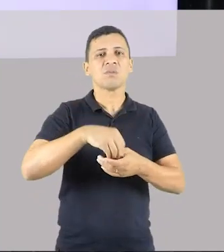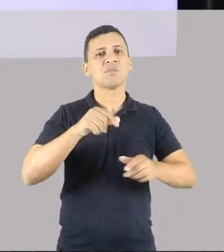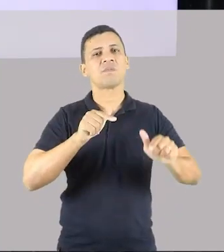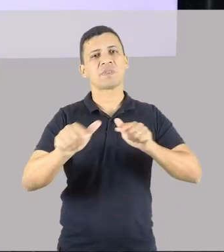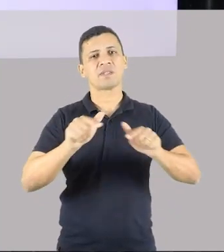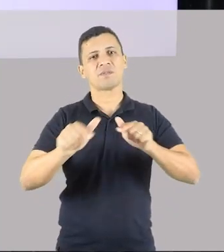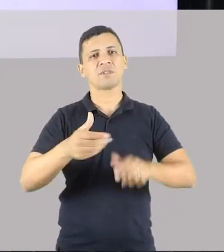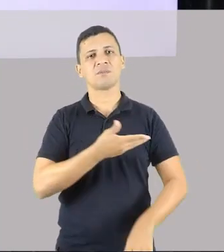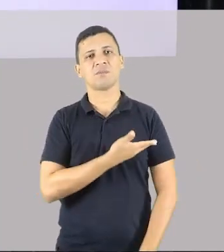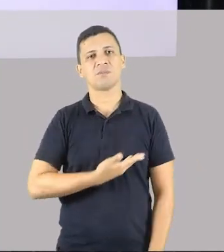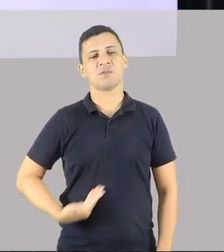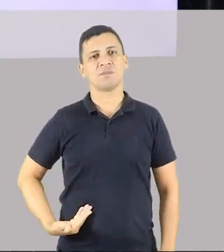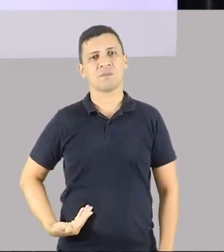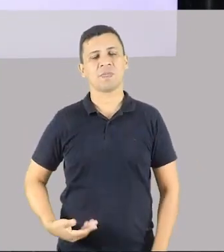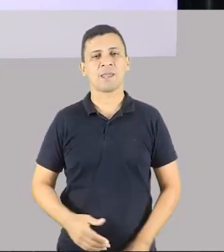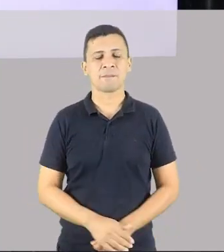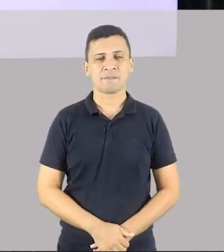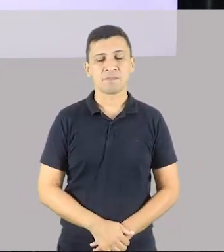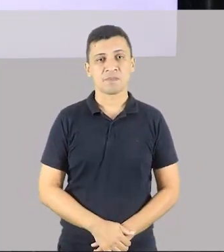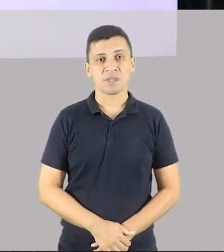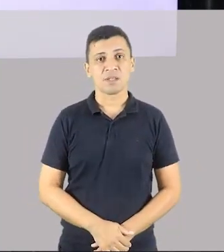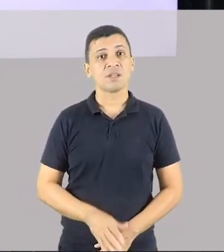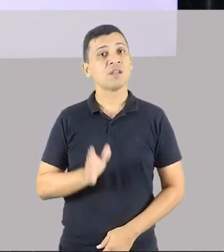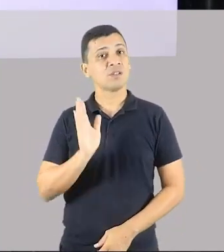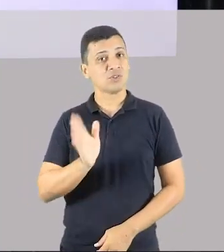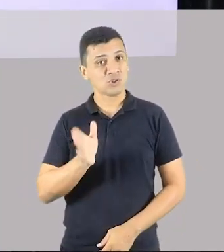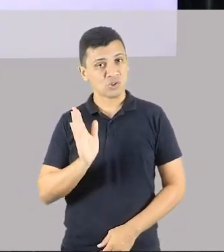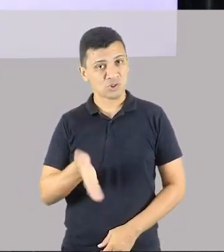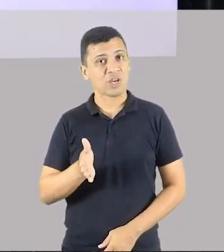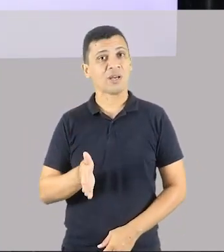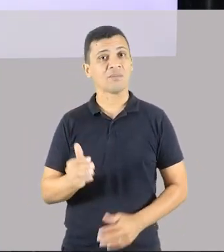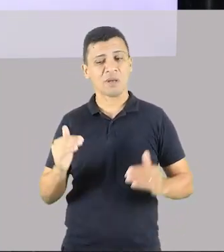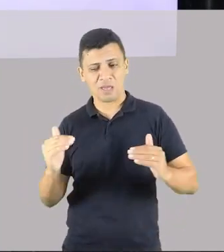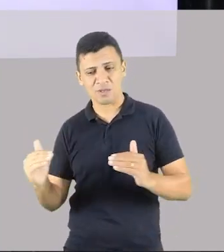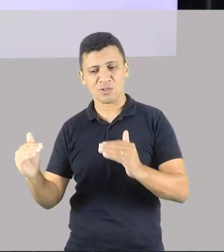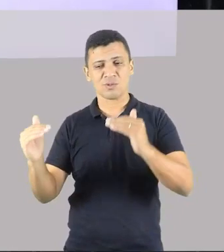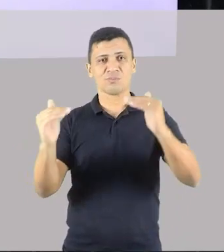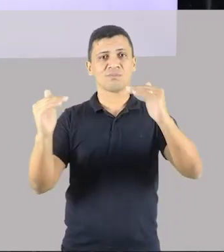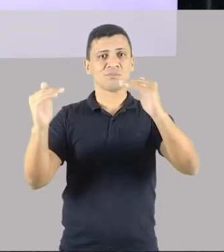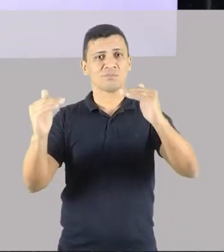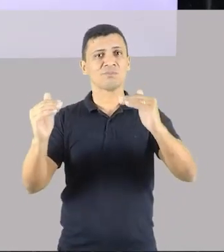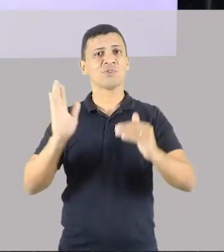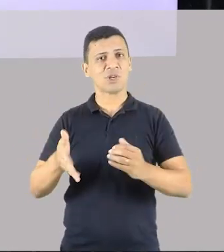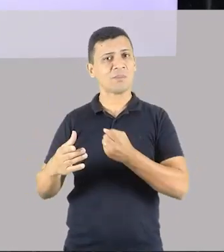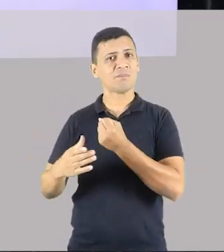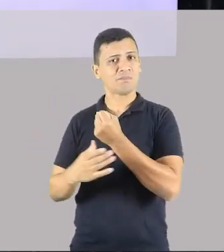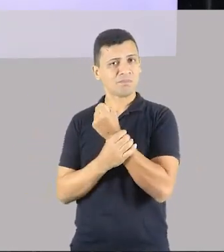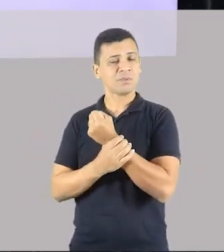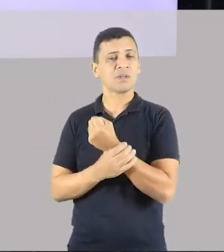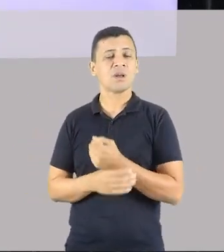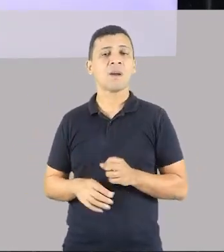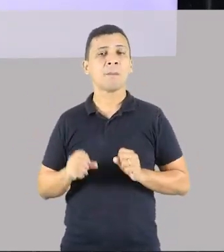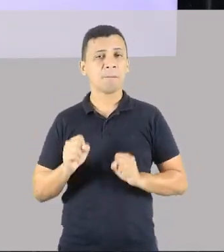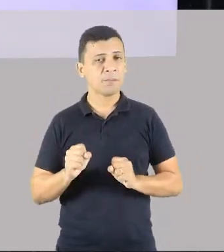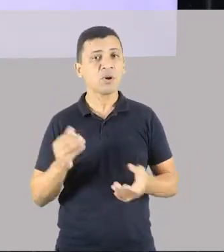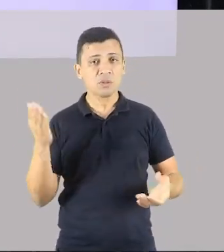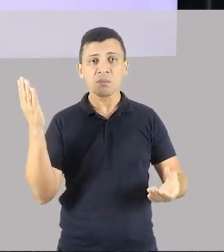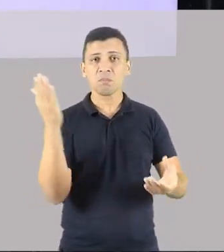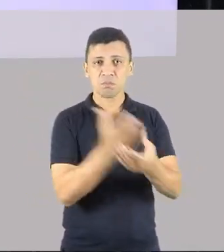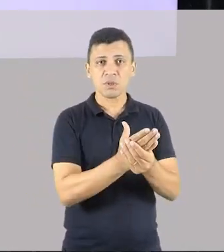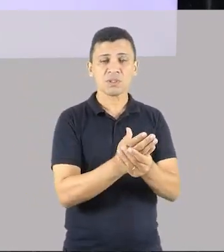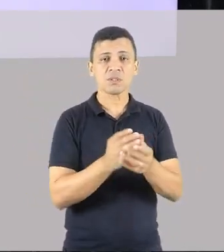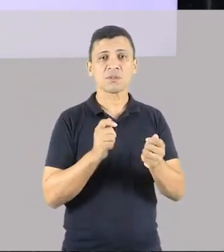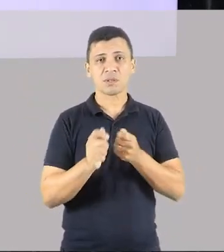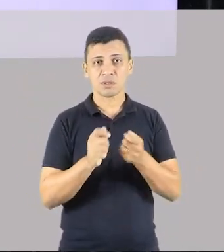público. Bom, ainda que ele esteja estável no cargo público, ele pode, por meio de um processo